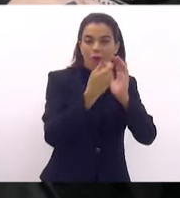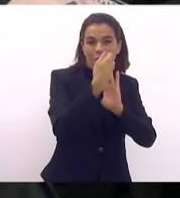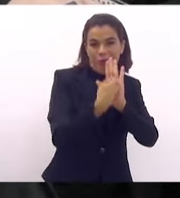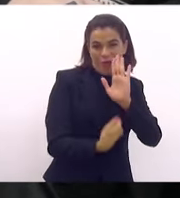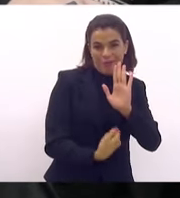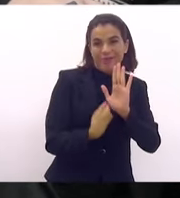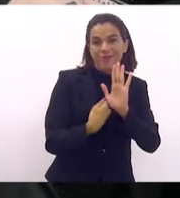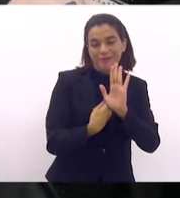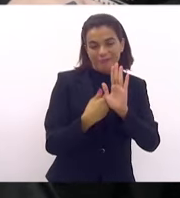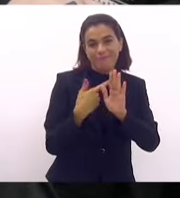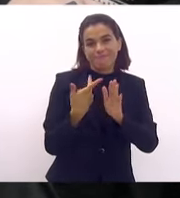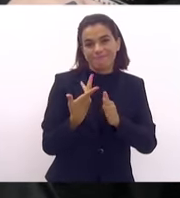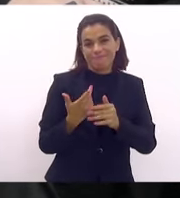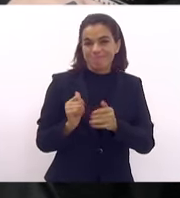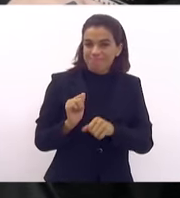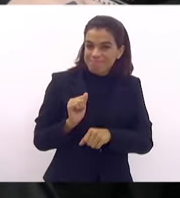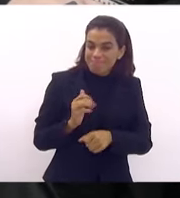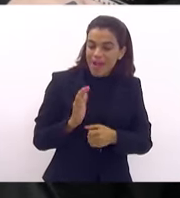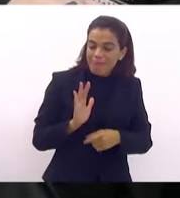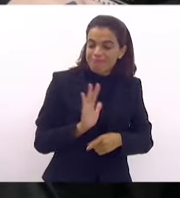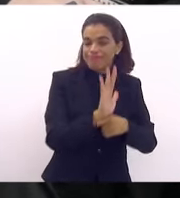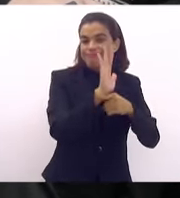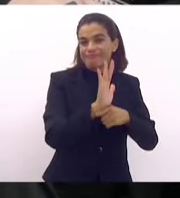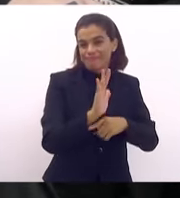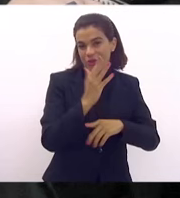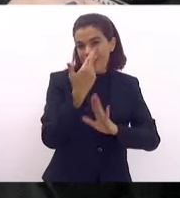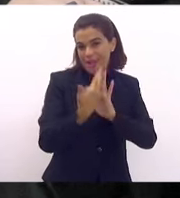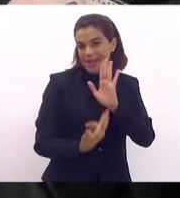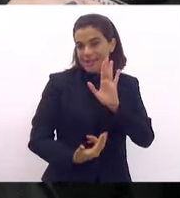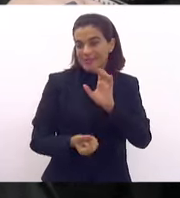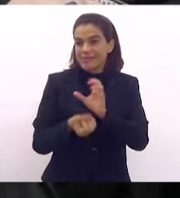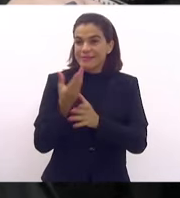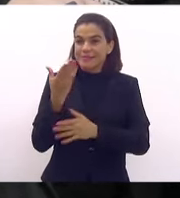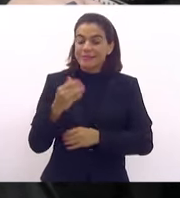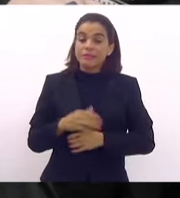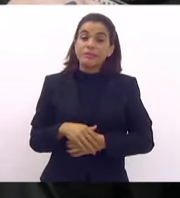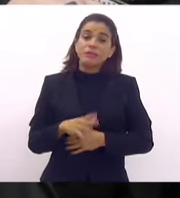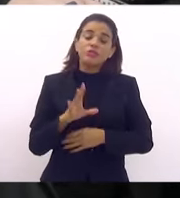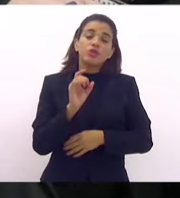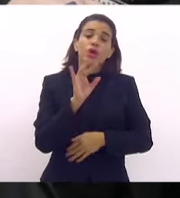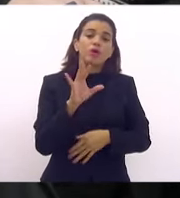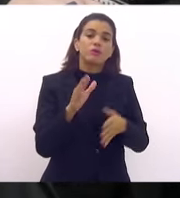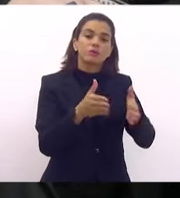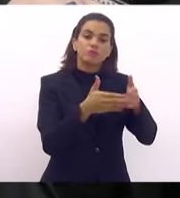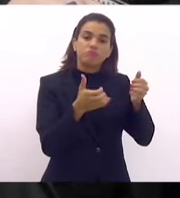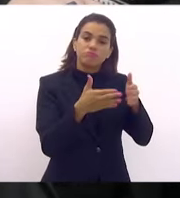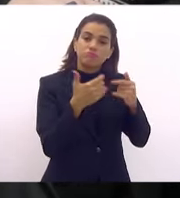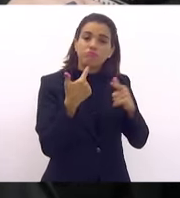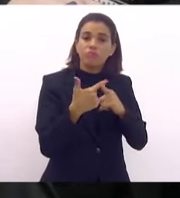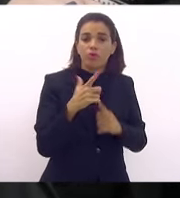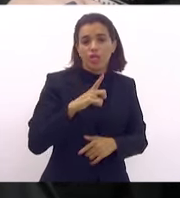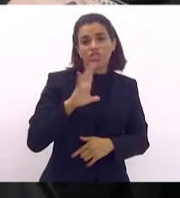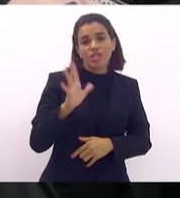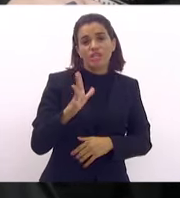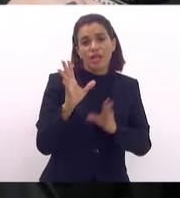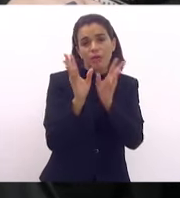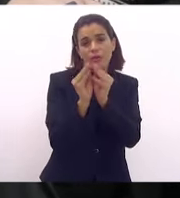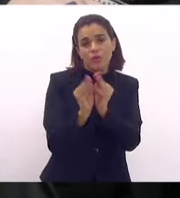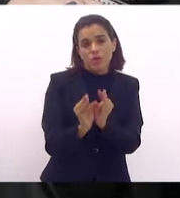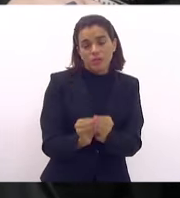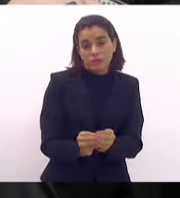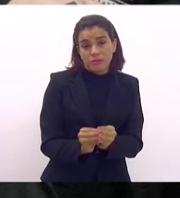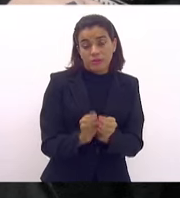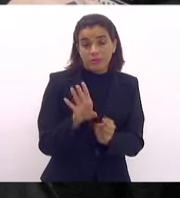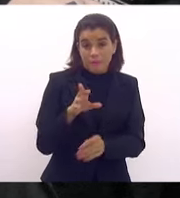caminhasse para poder contribuir com a relatoria. Eu queria fazer esse apelo para que a gente caminhasse, porque a gente já tem uma síntese. Trazendo essa